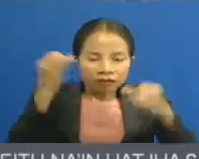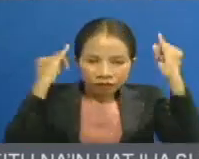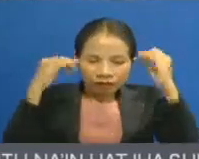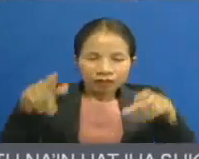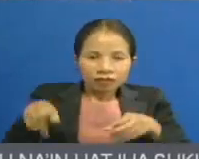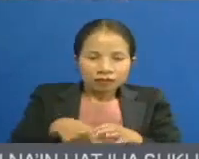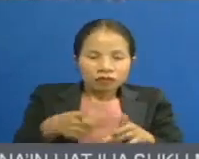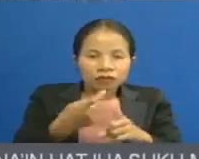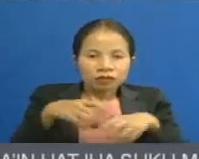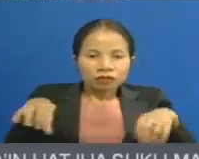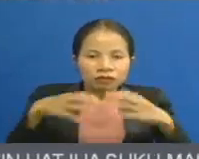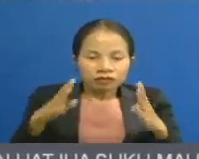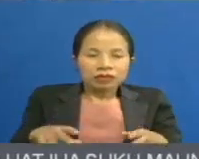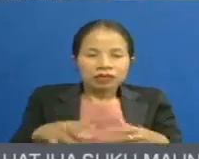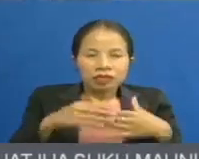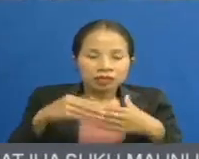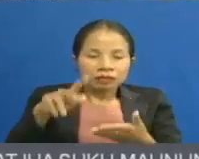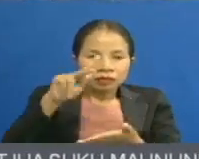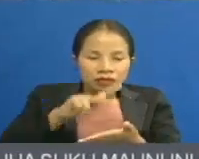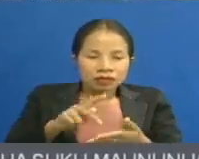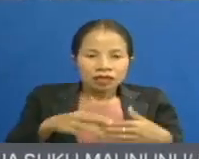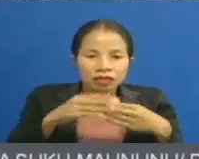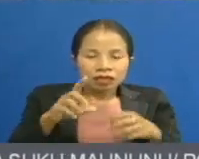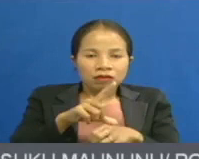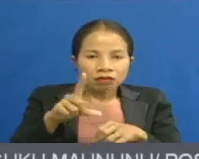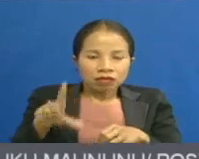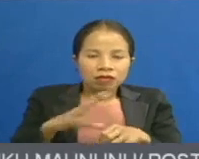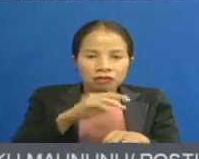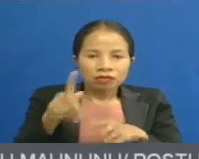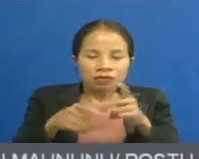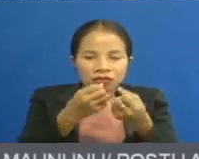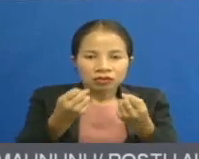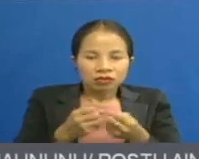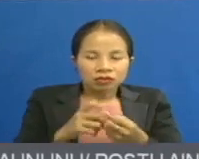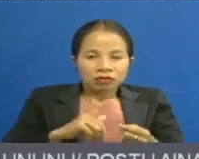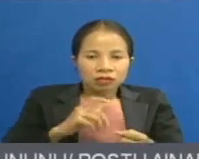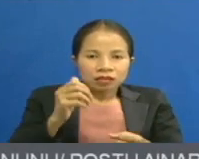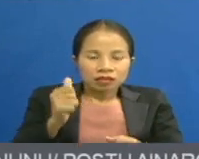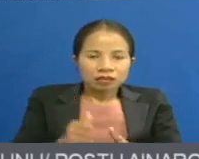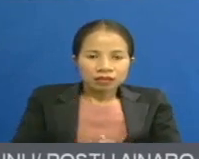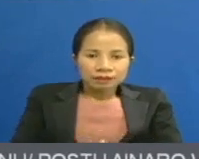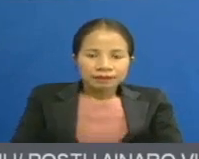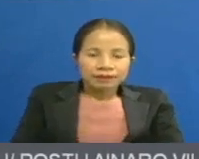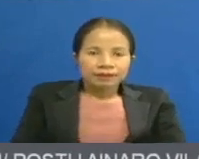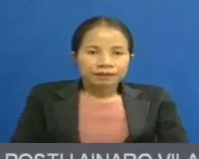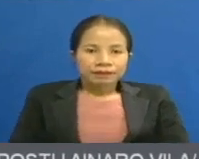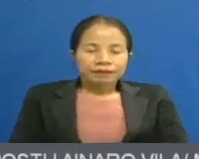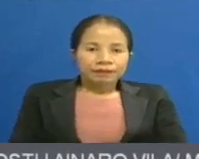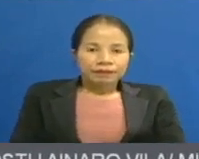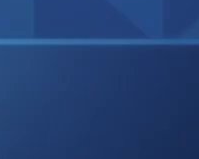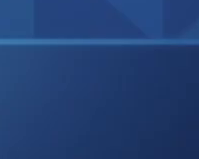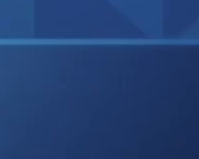o seu funcionário Autoridade de Proteção Civil, Autoridade Local, na comunidade de Suku Casa. O seu município Ainaro, Napoleão